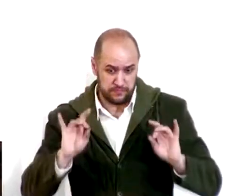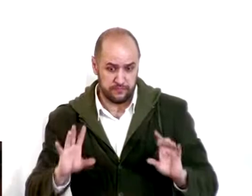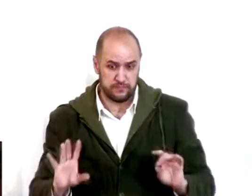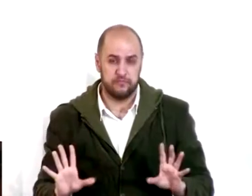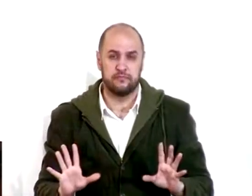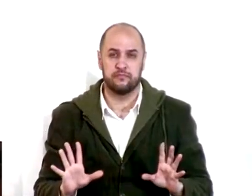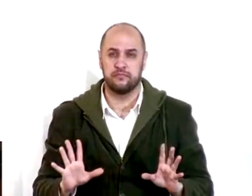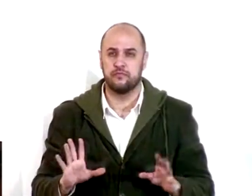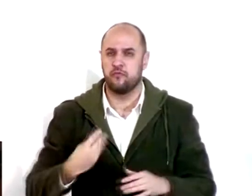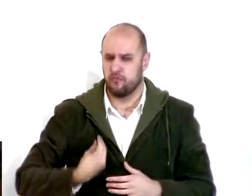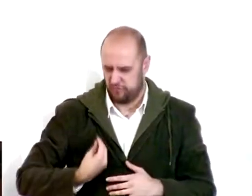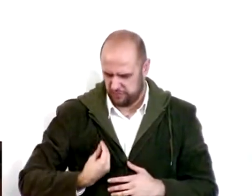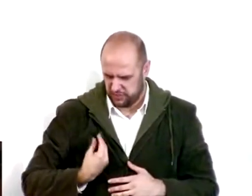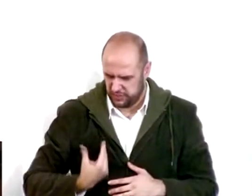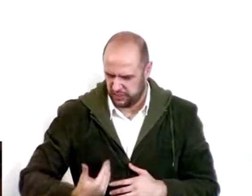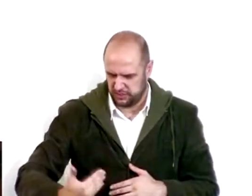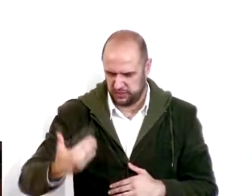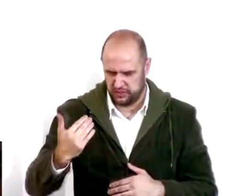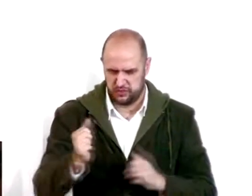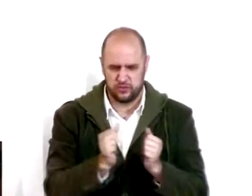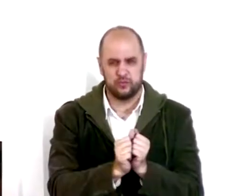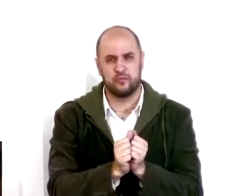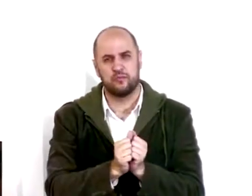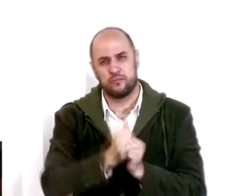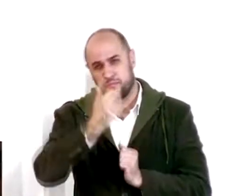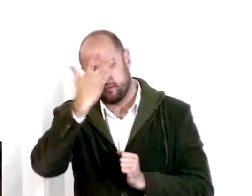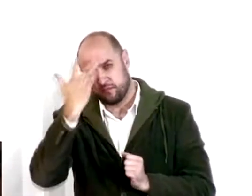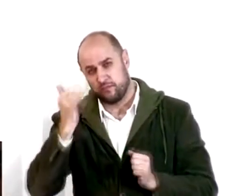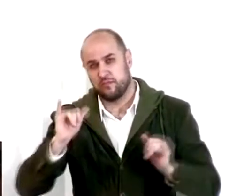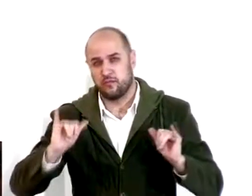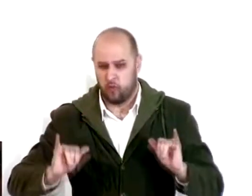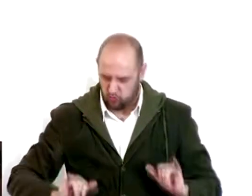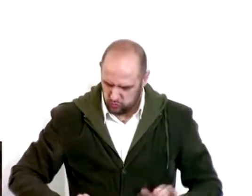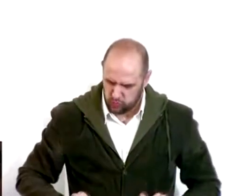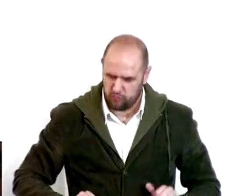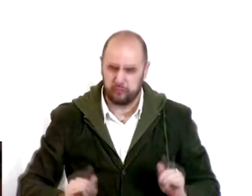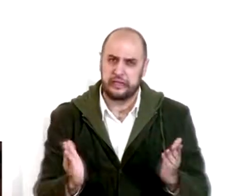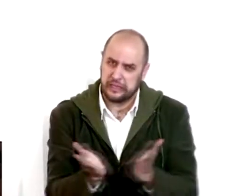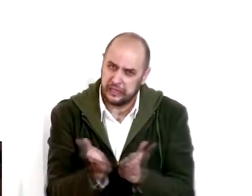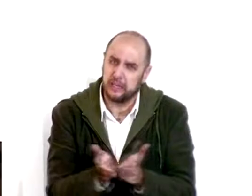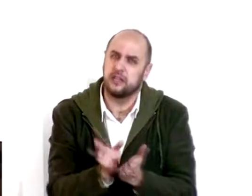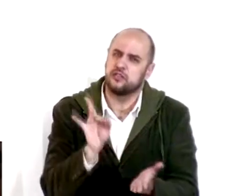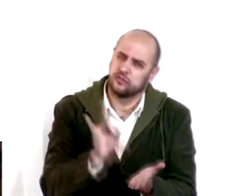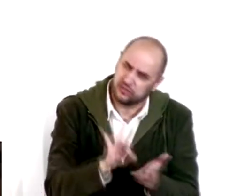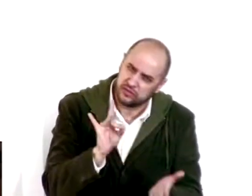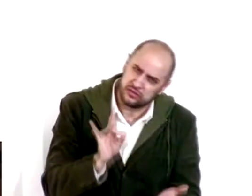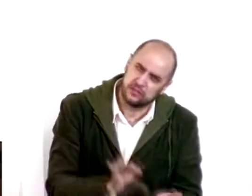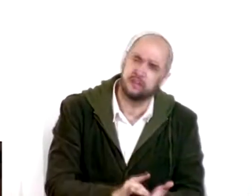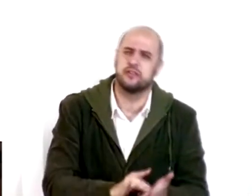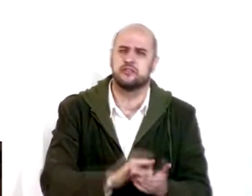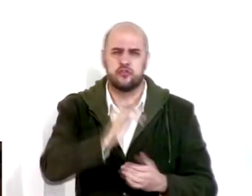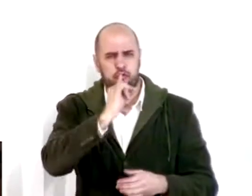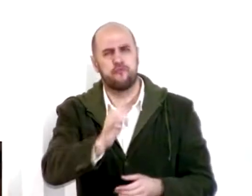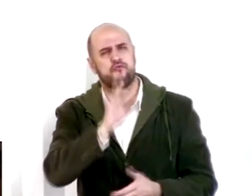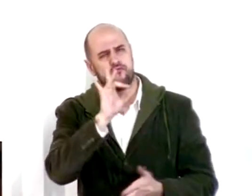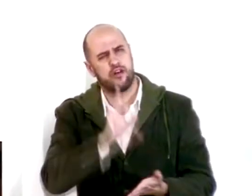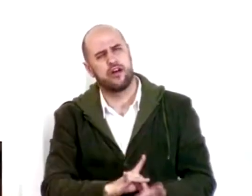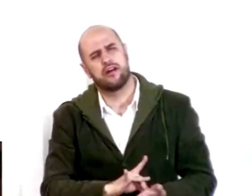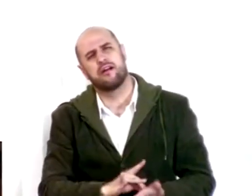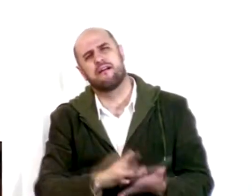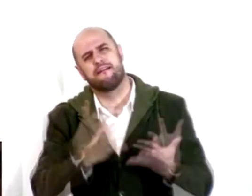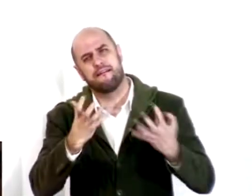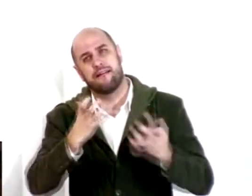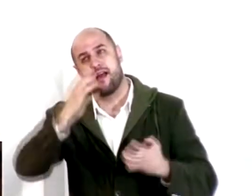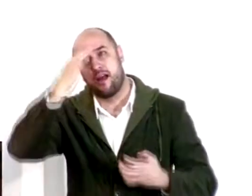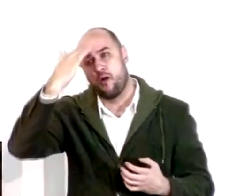com pessoas em sofrimento, crentes sinceros e honestos, querendo